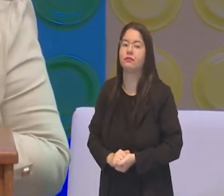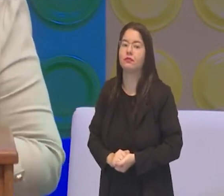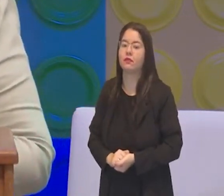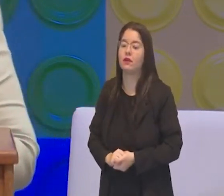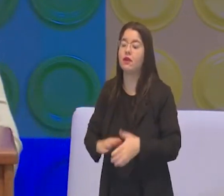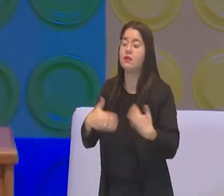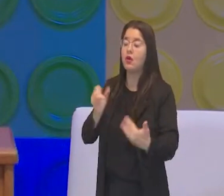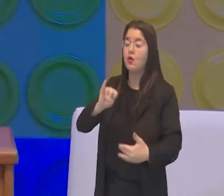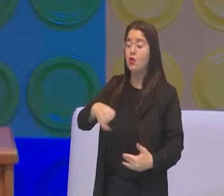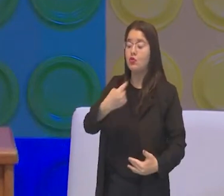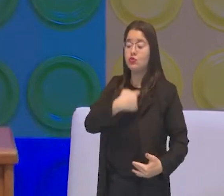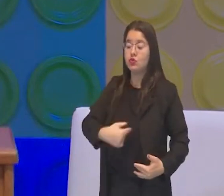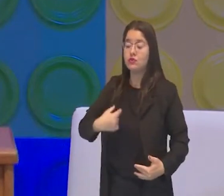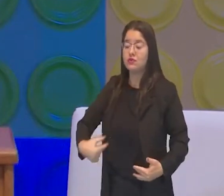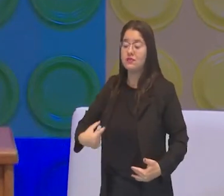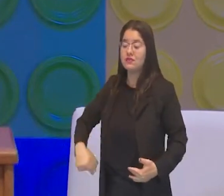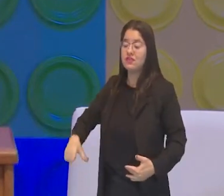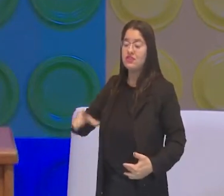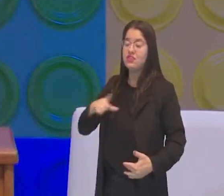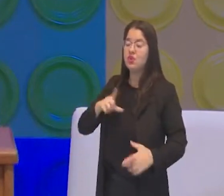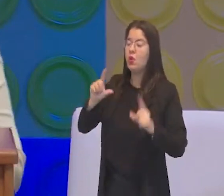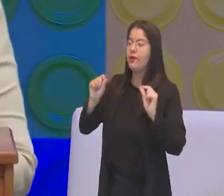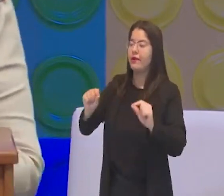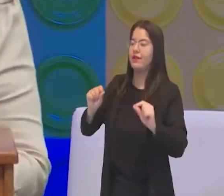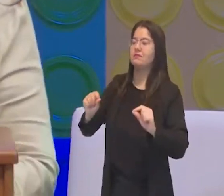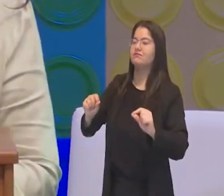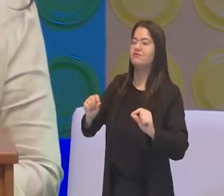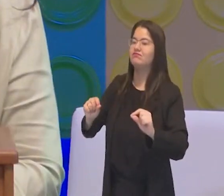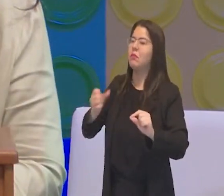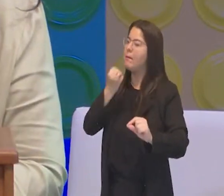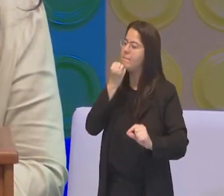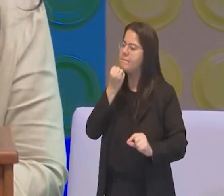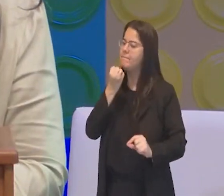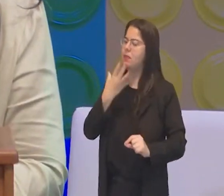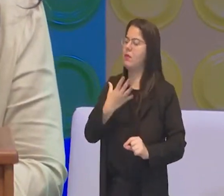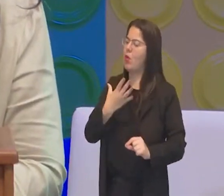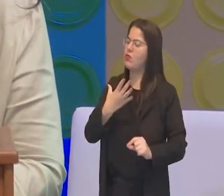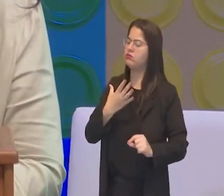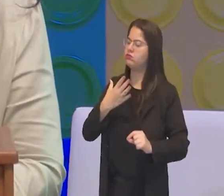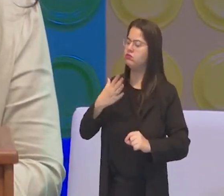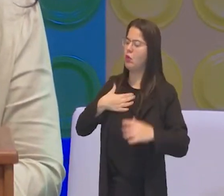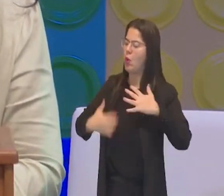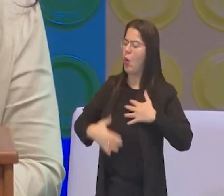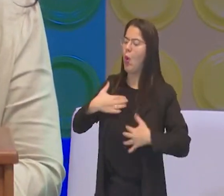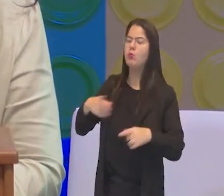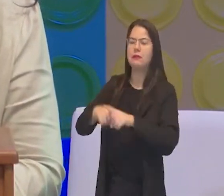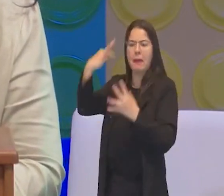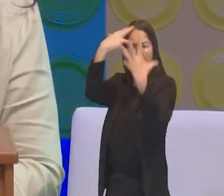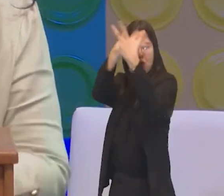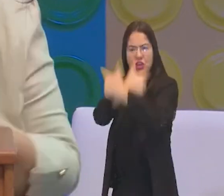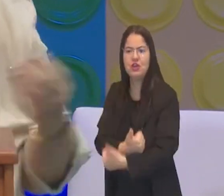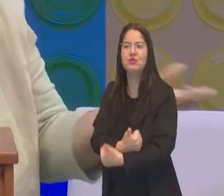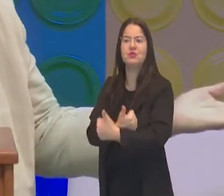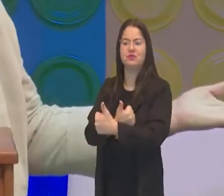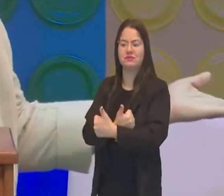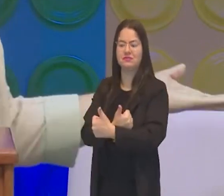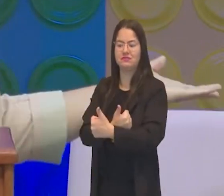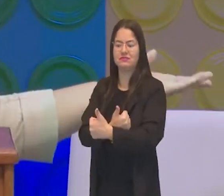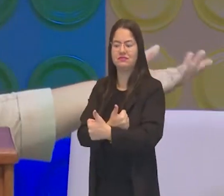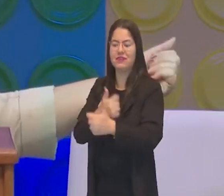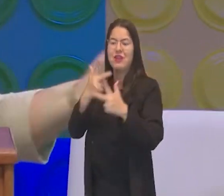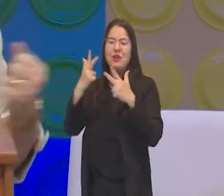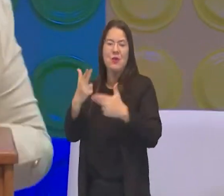que José tinha um belo porte e boa aparência. O menino era bonitão, tipo o tio